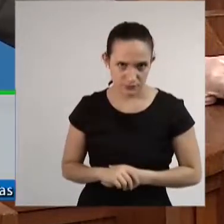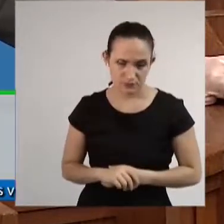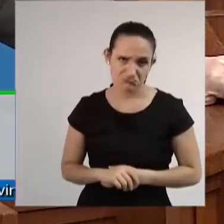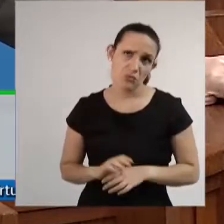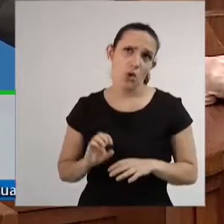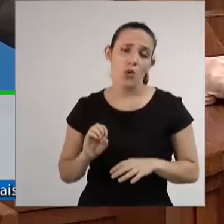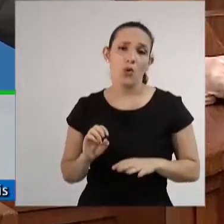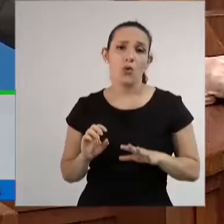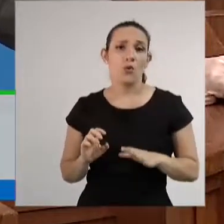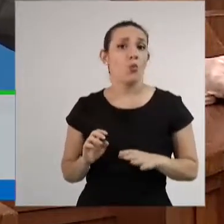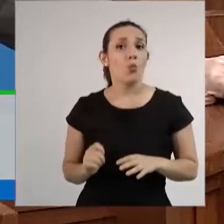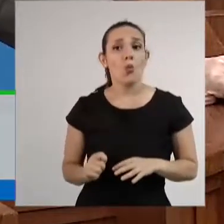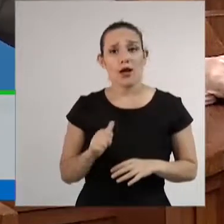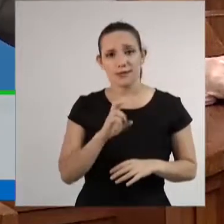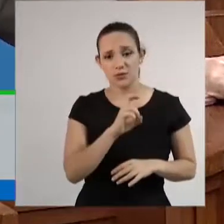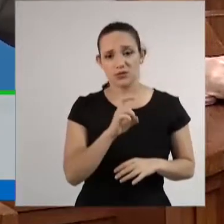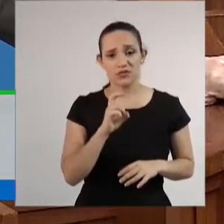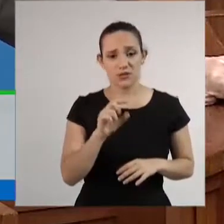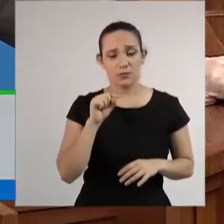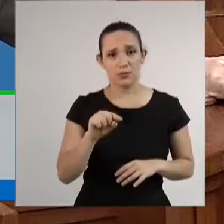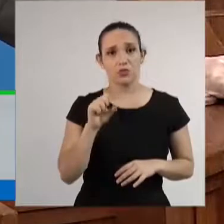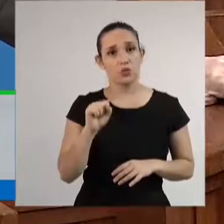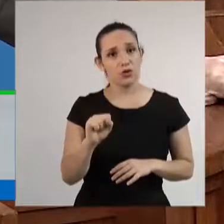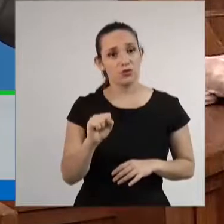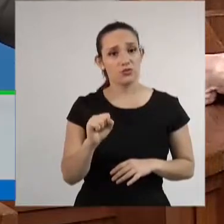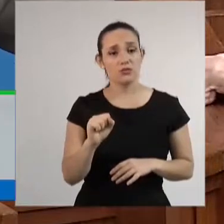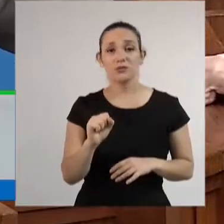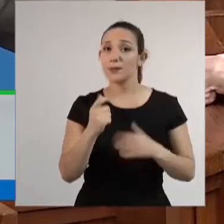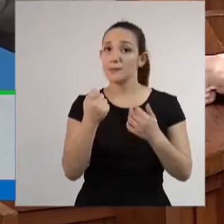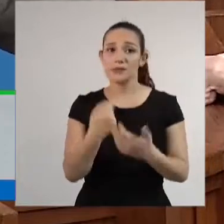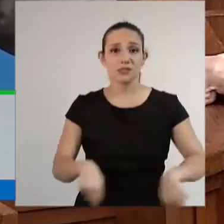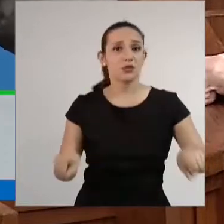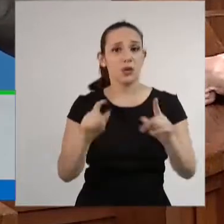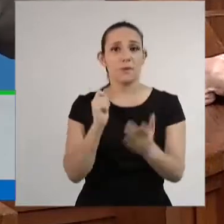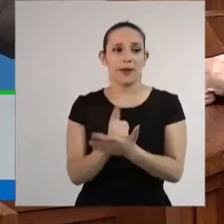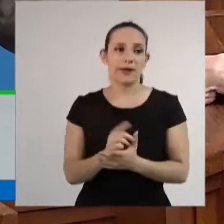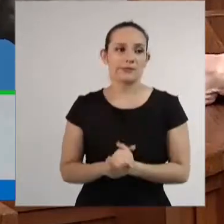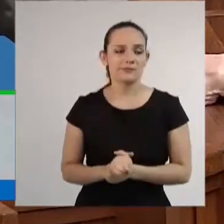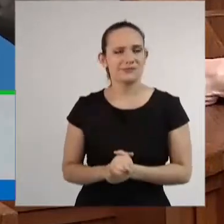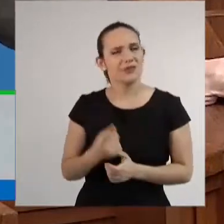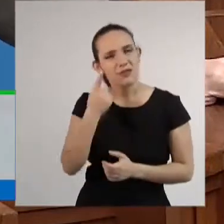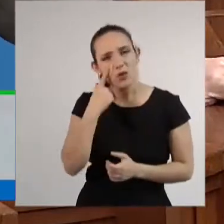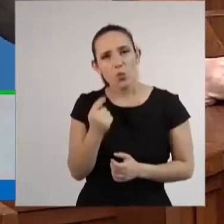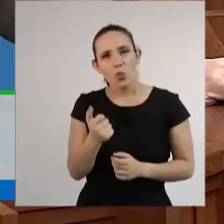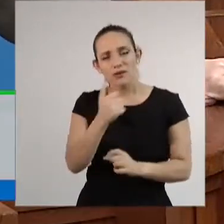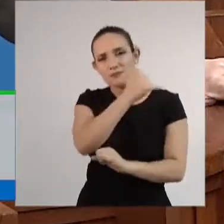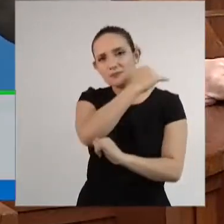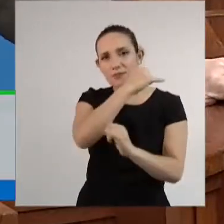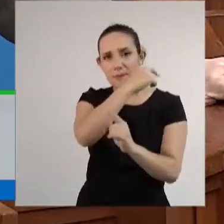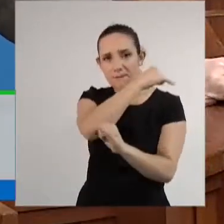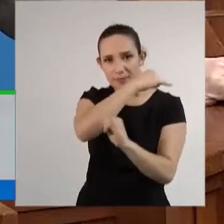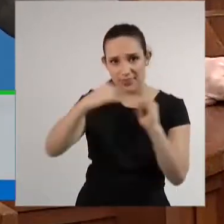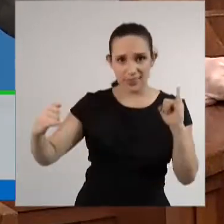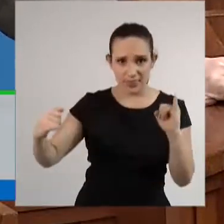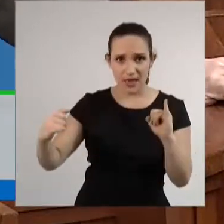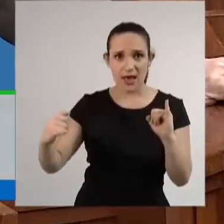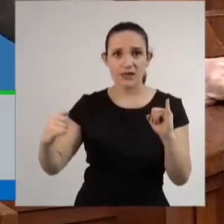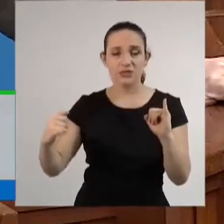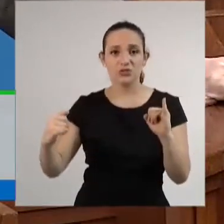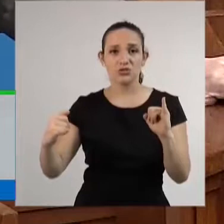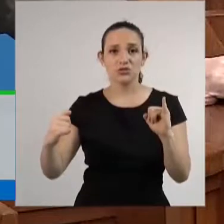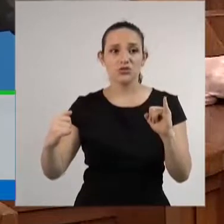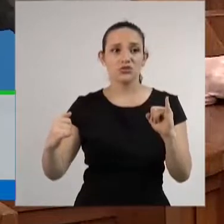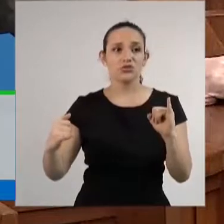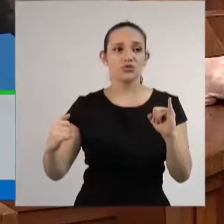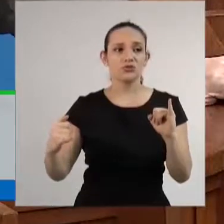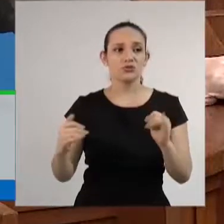55,8% do total que foi desonerado. Isso quer dizer que mais da metade das renúncias da receita do governo federal